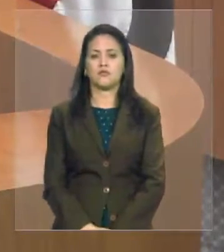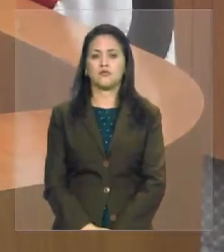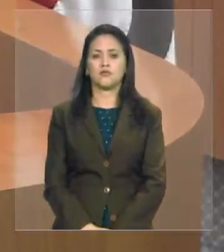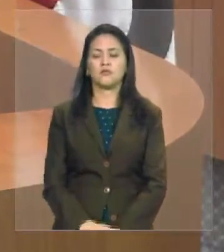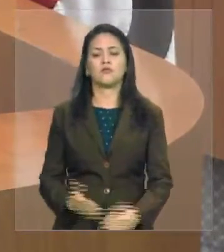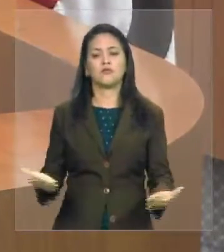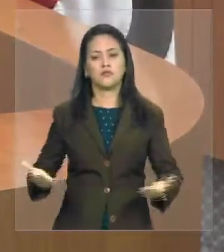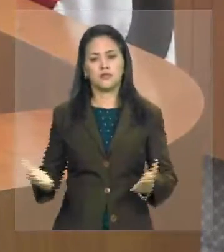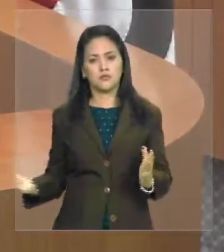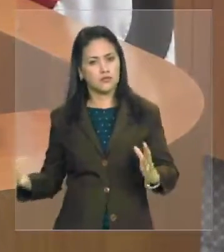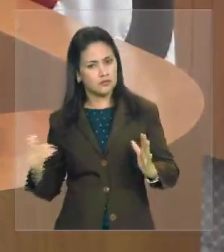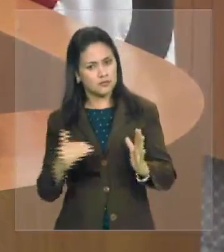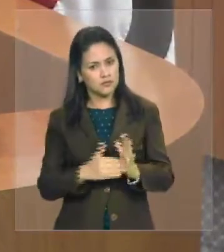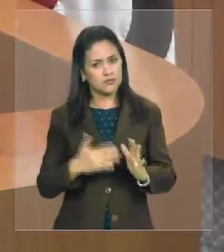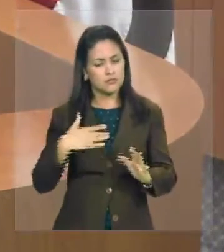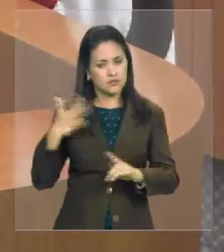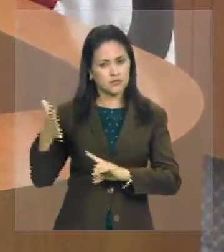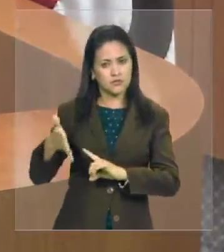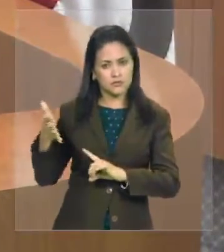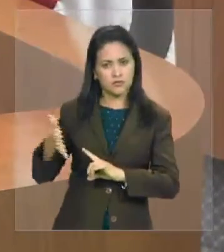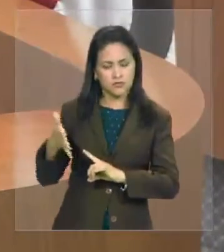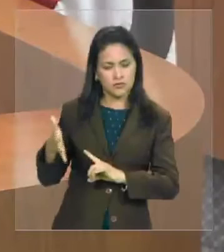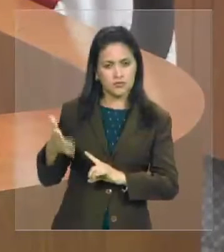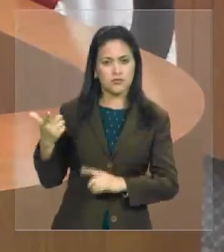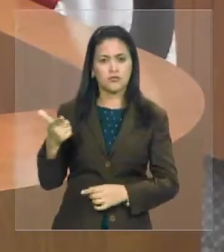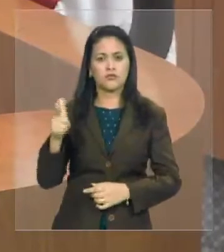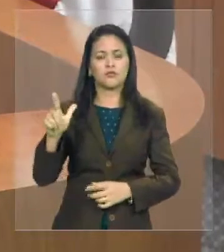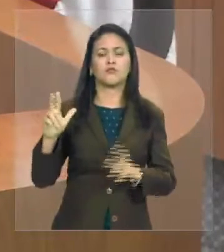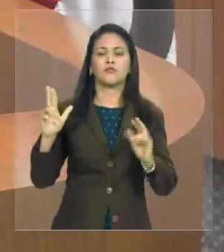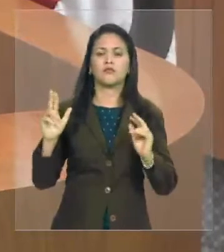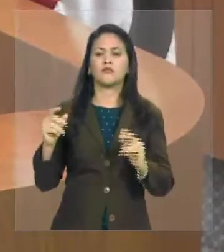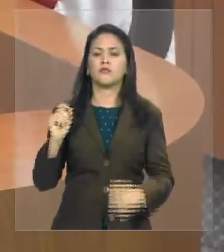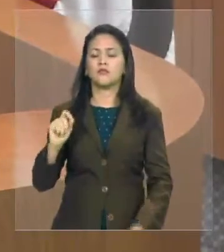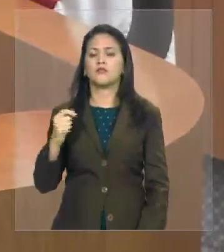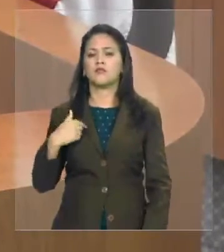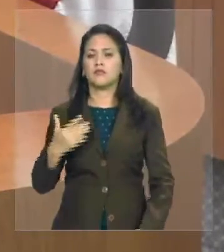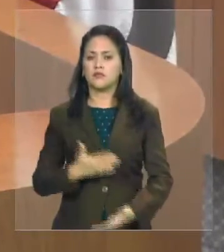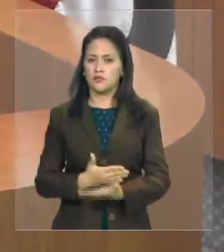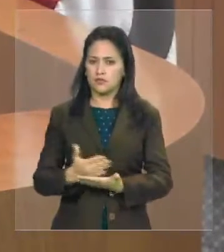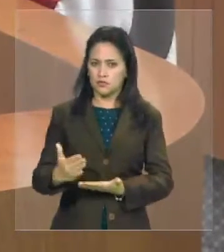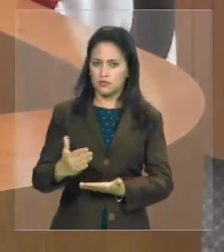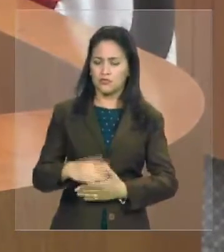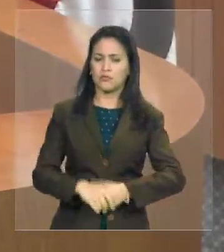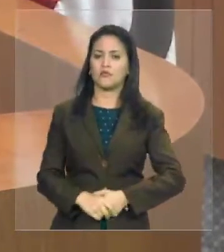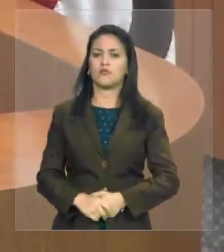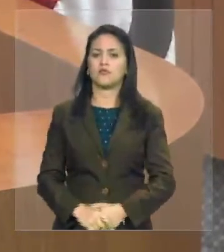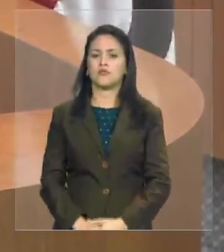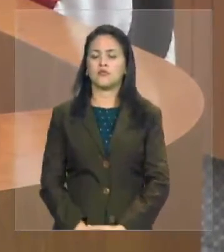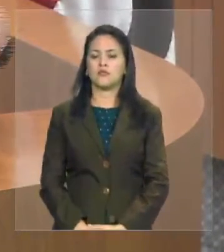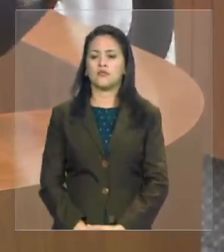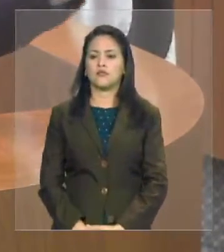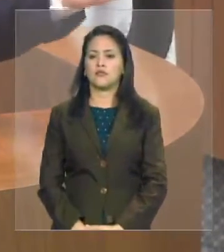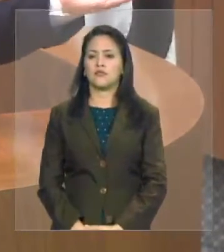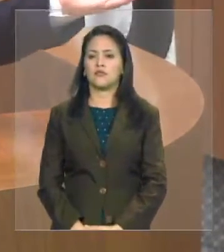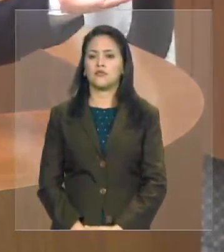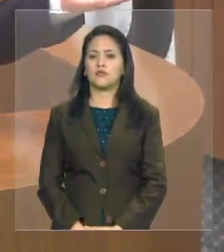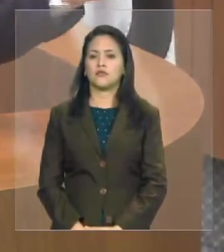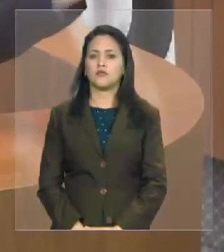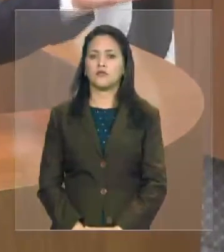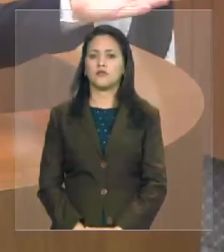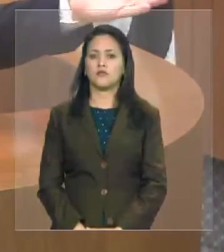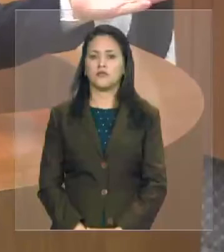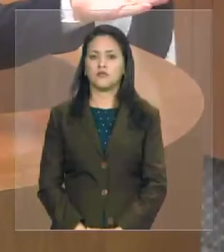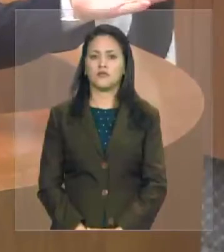iniciei este pronunciamento, que Vossa Excelência o trouxe agora novamente numa parte. Esses que irão